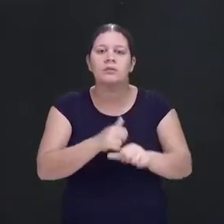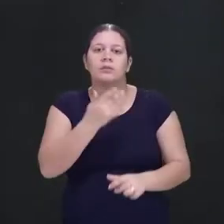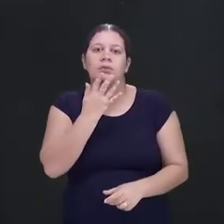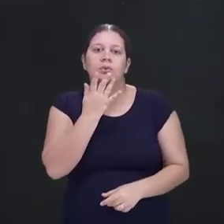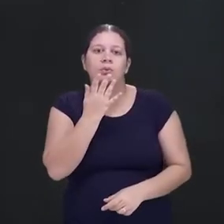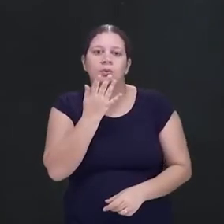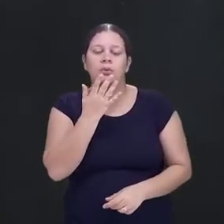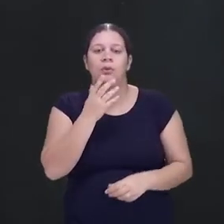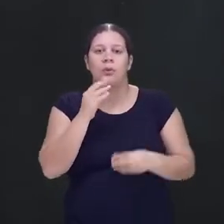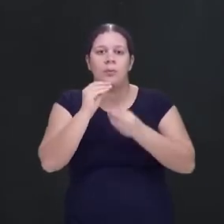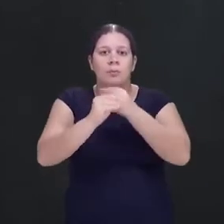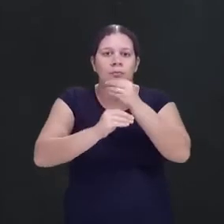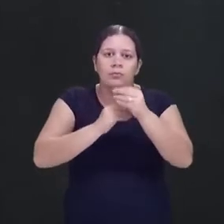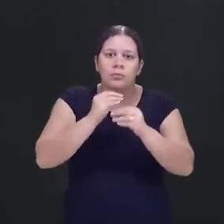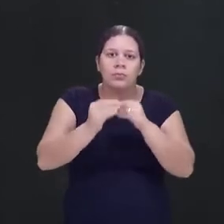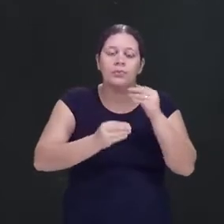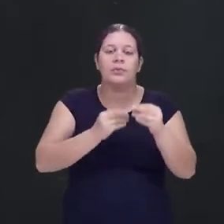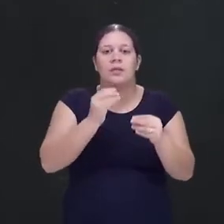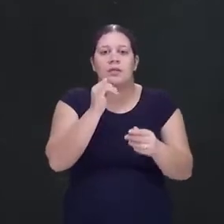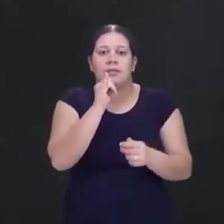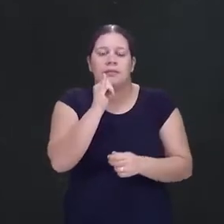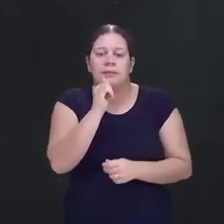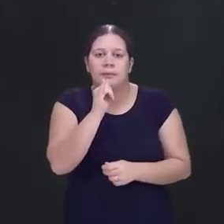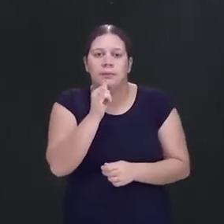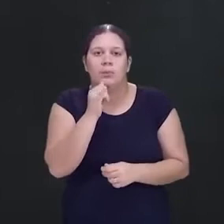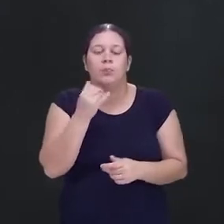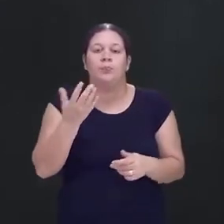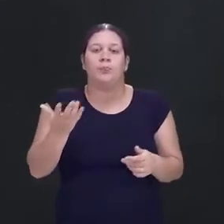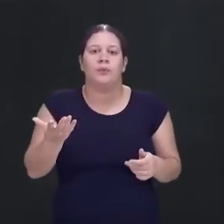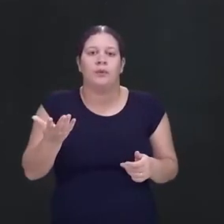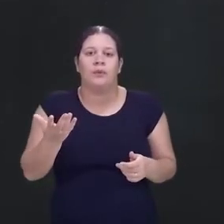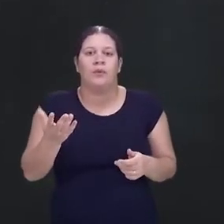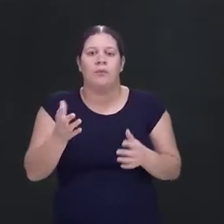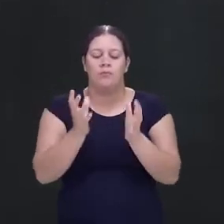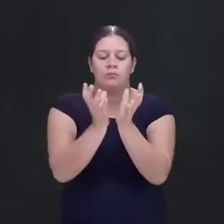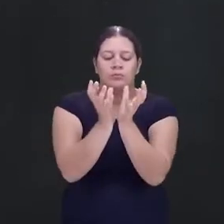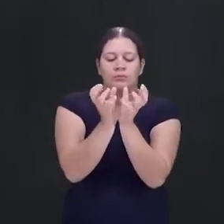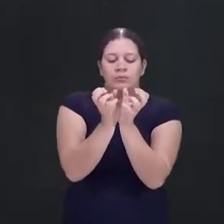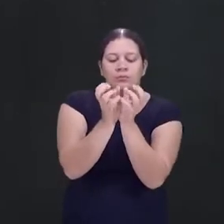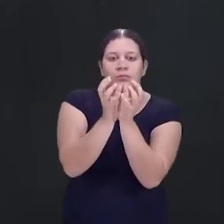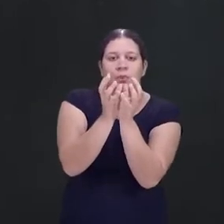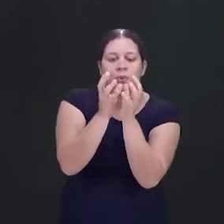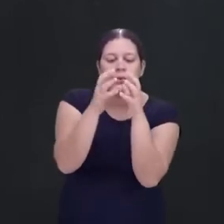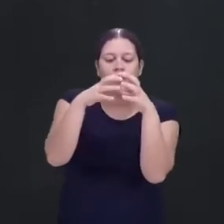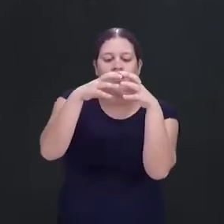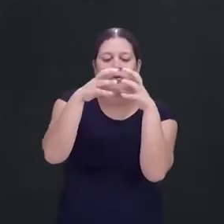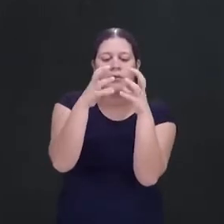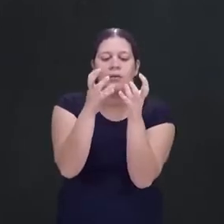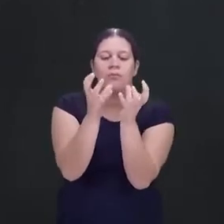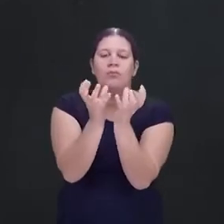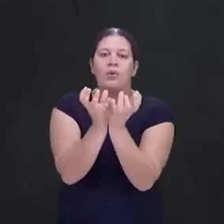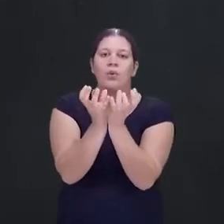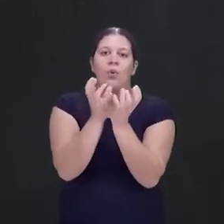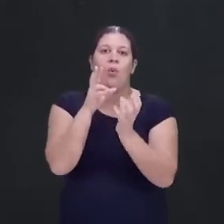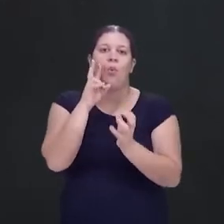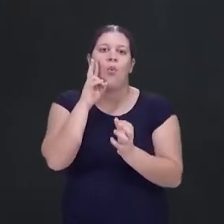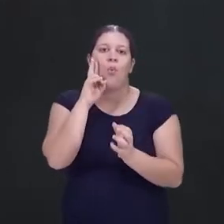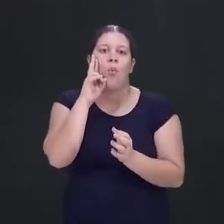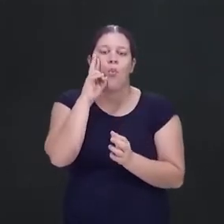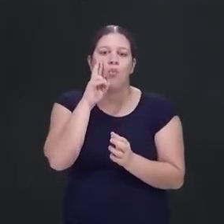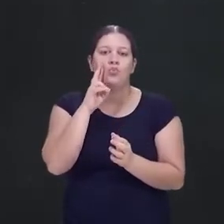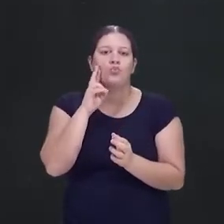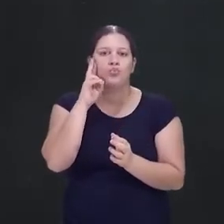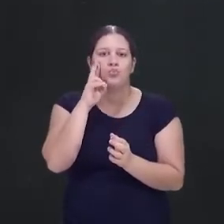Quando junta algumas substâncias, por exemplo, você pega um repolho, né? Muita gente adora repolho roxo na salada.